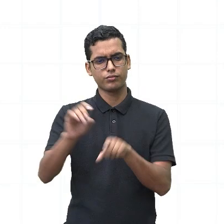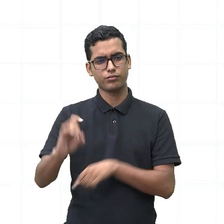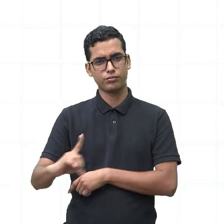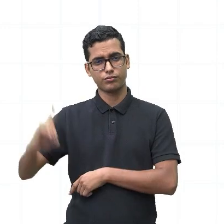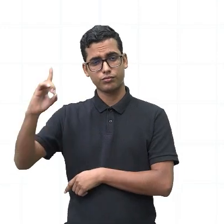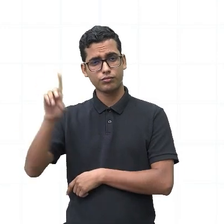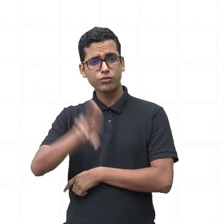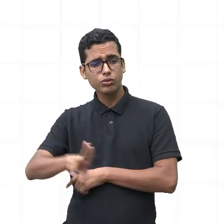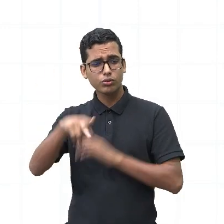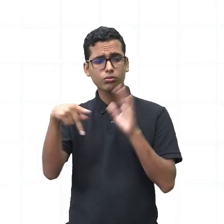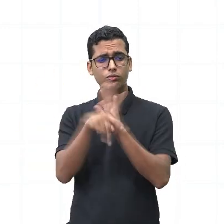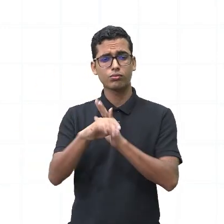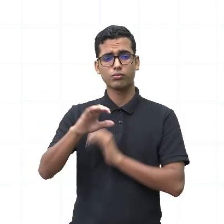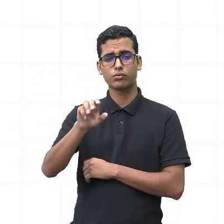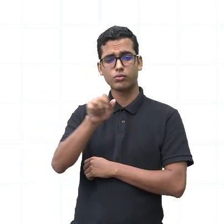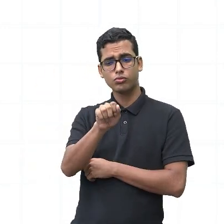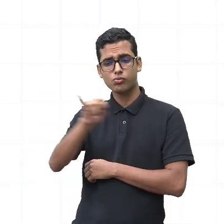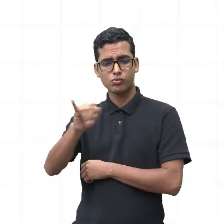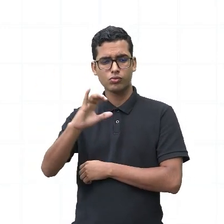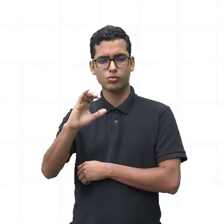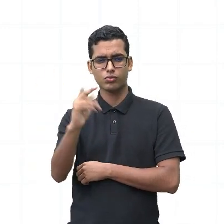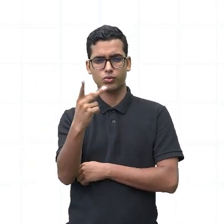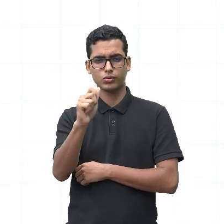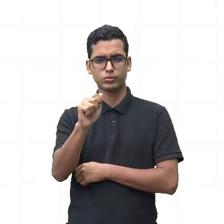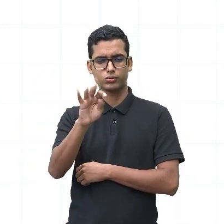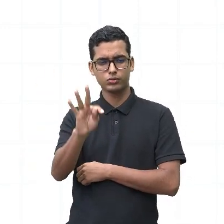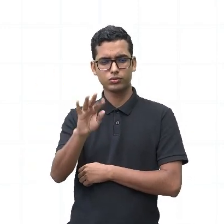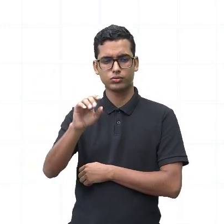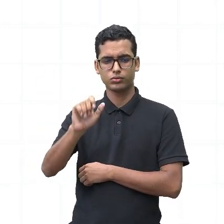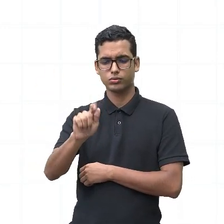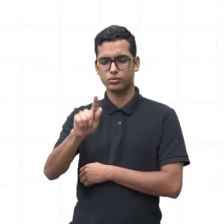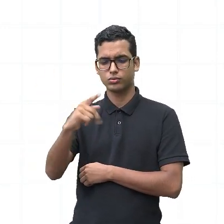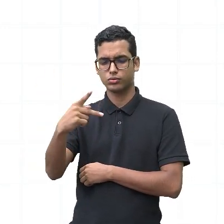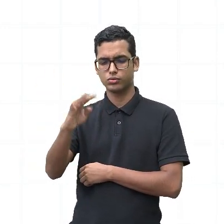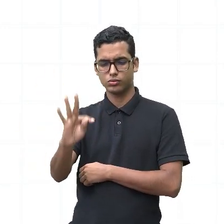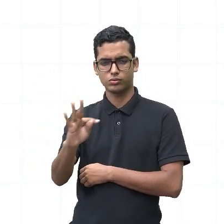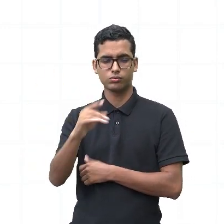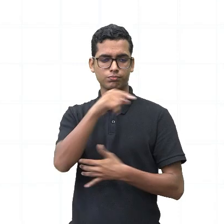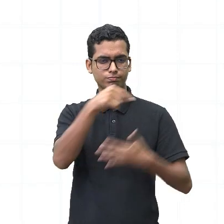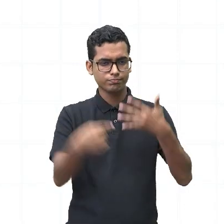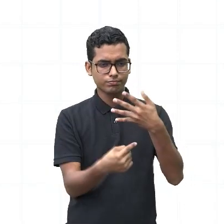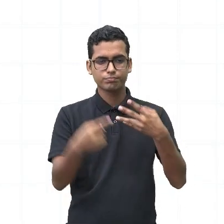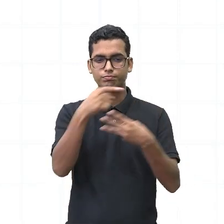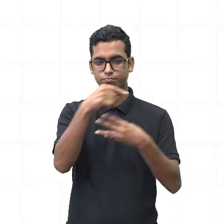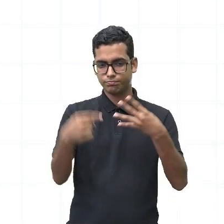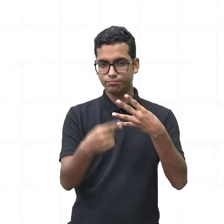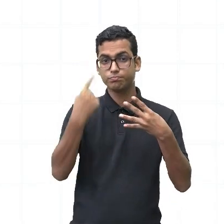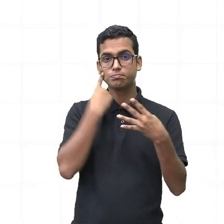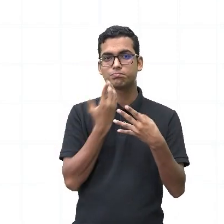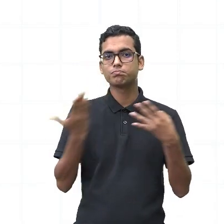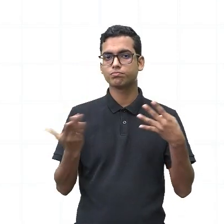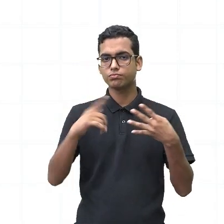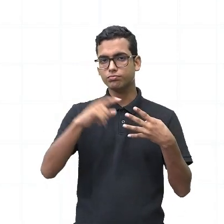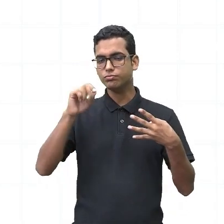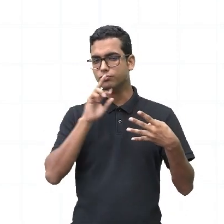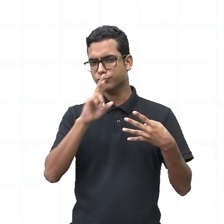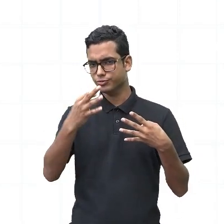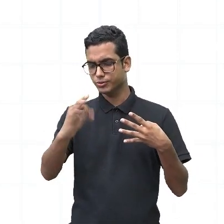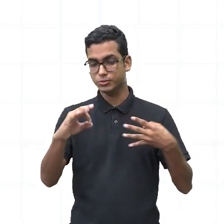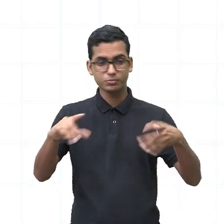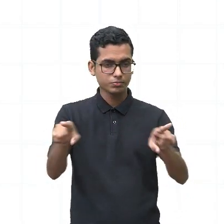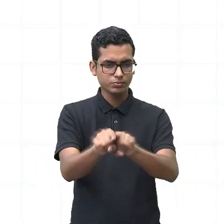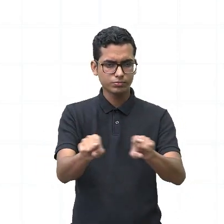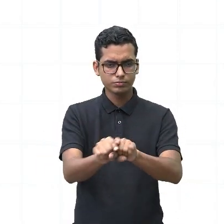para vocês esse trecho, que é um mistério da natureza. The bloop is an ultra low frequency